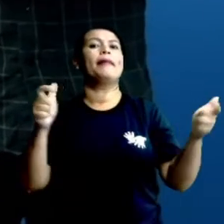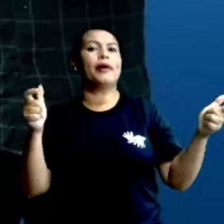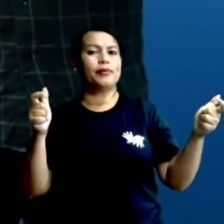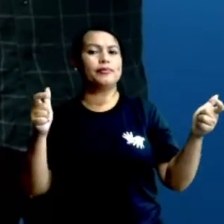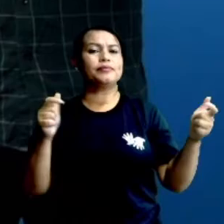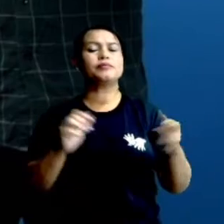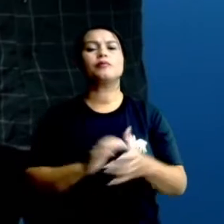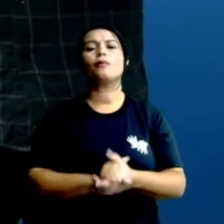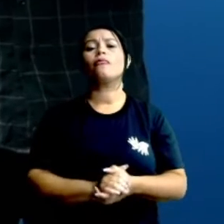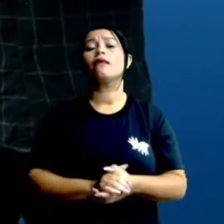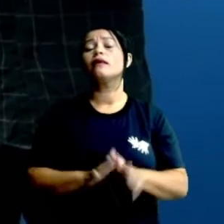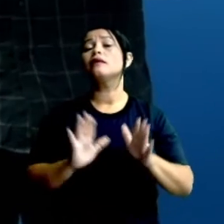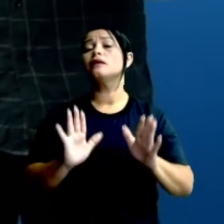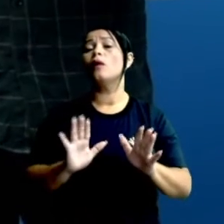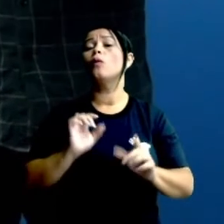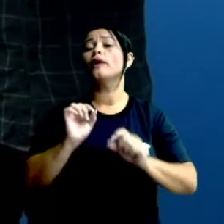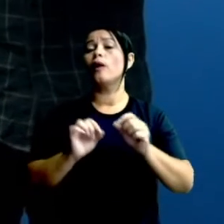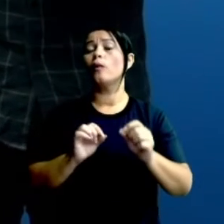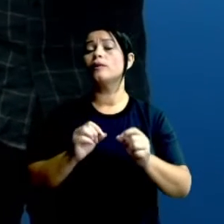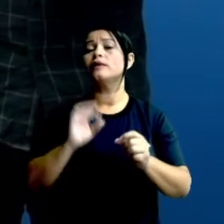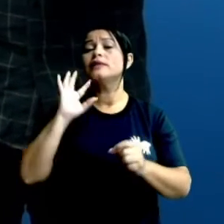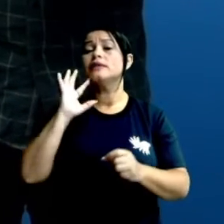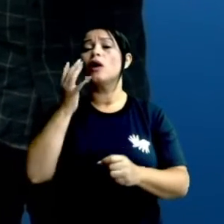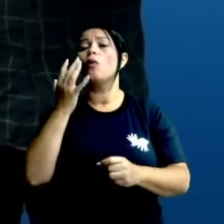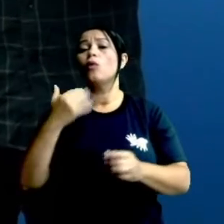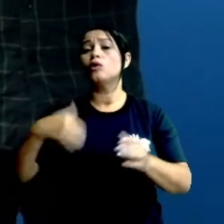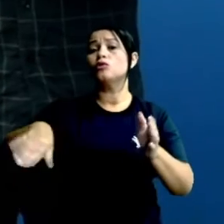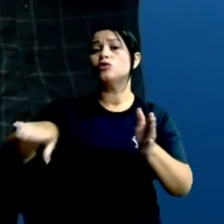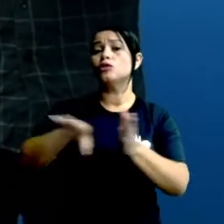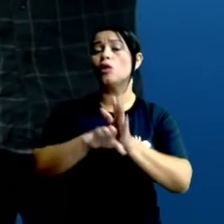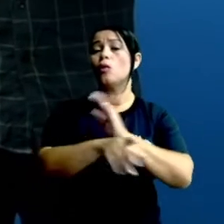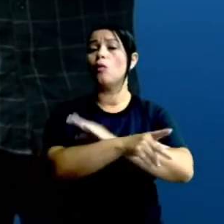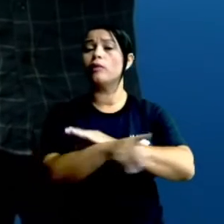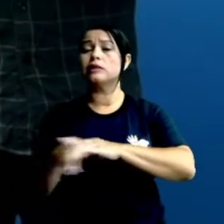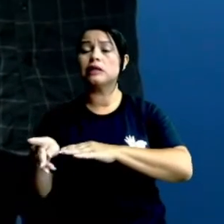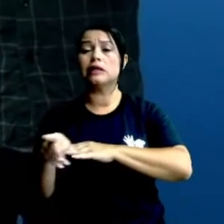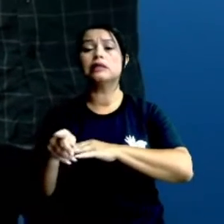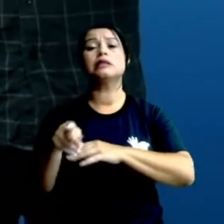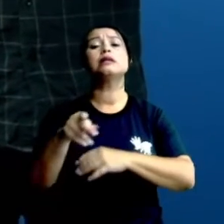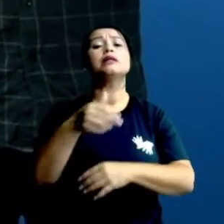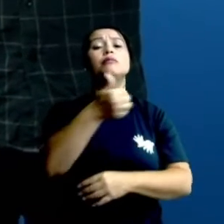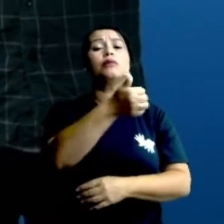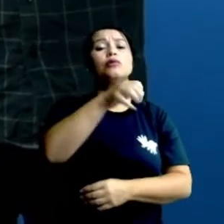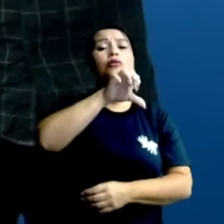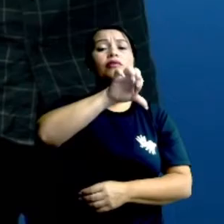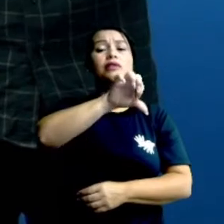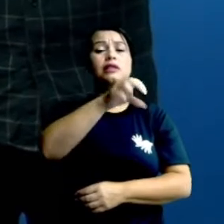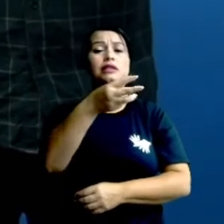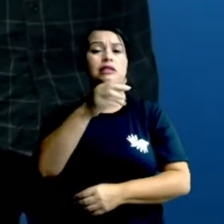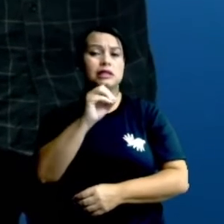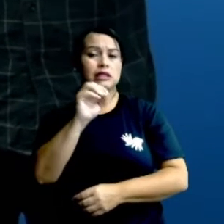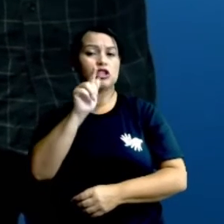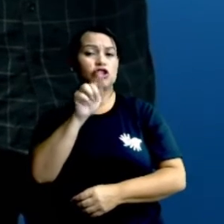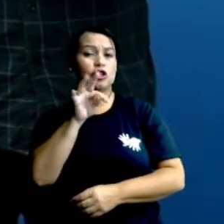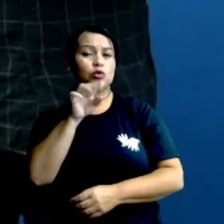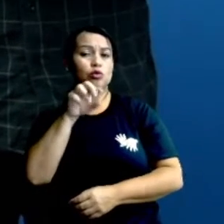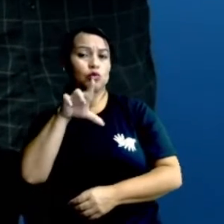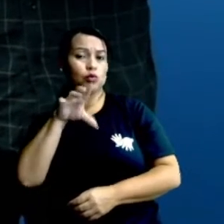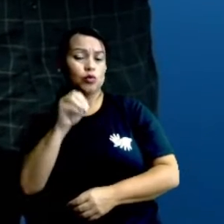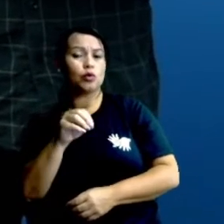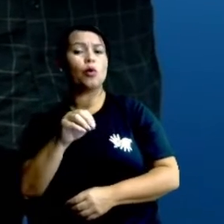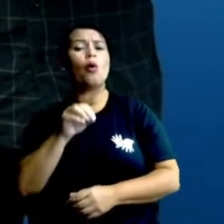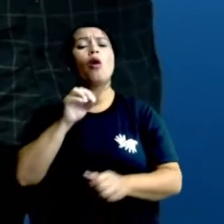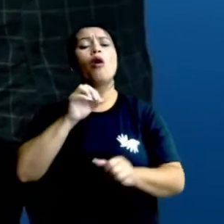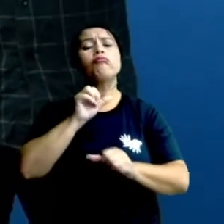no passado. E aí, no momento em que Getúlio Vargas chega ao poder, a partir de 1930, a gente tem um cenário diferenciado